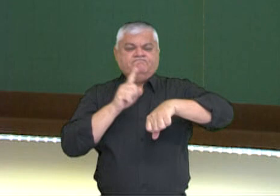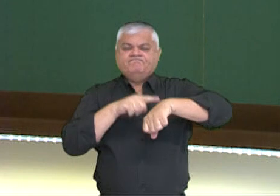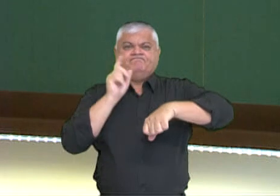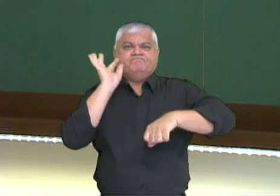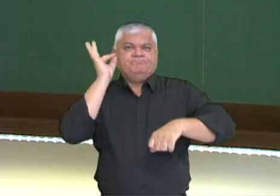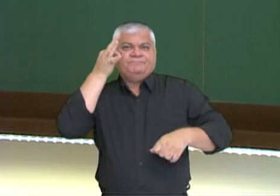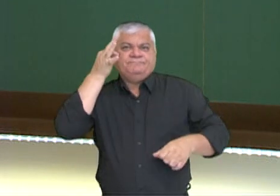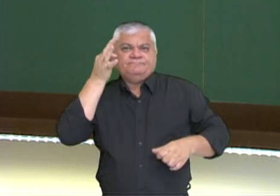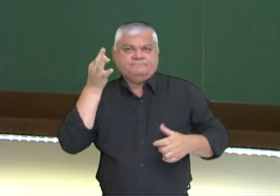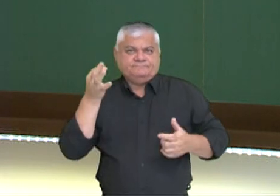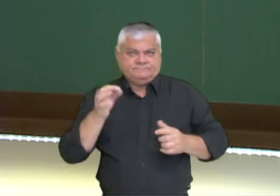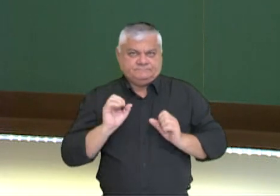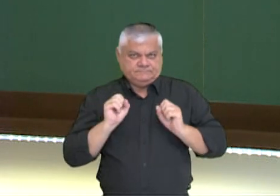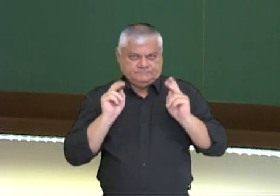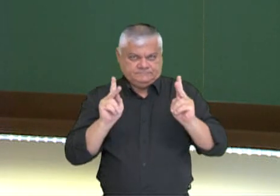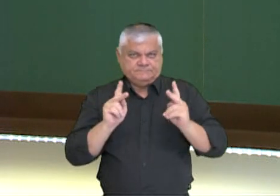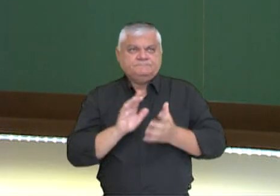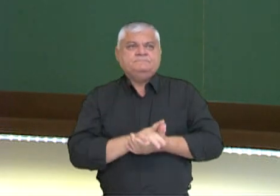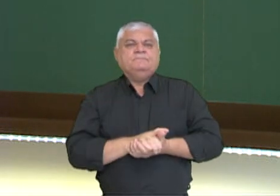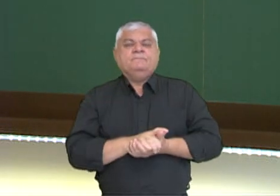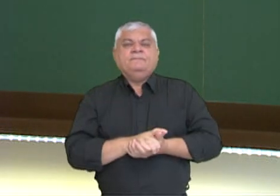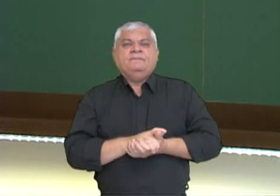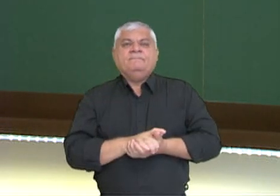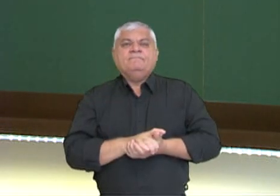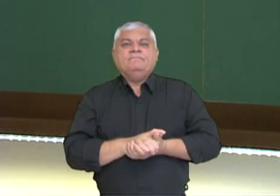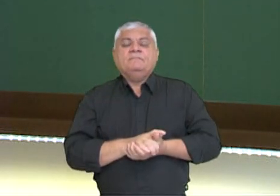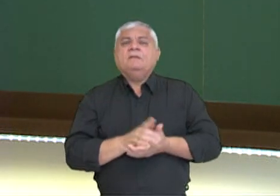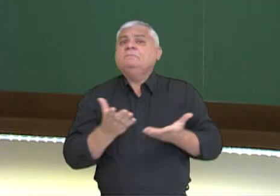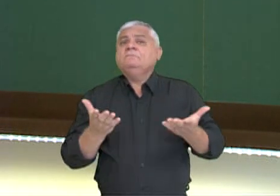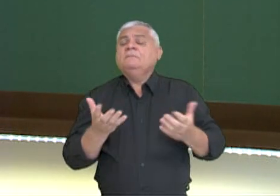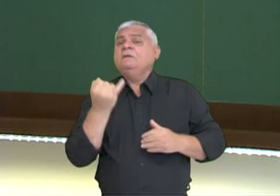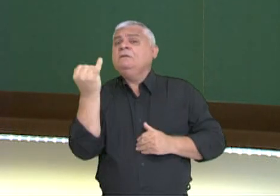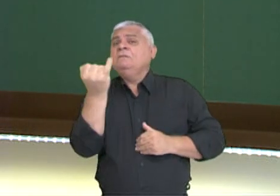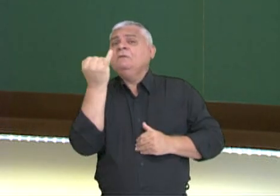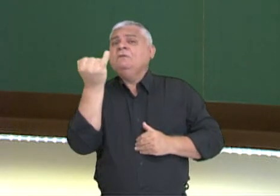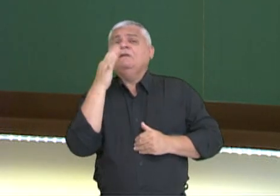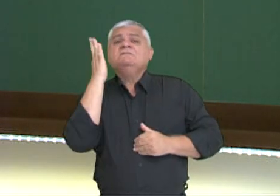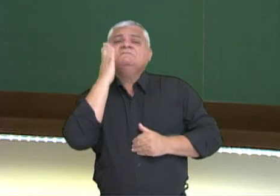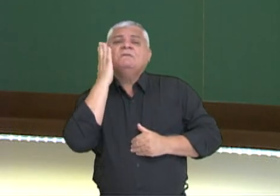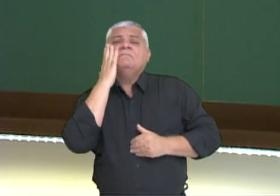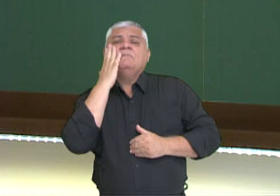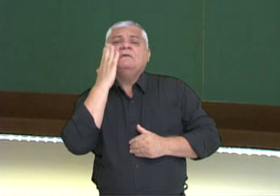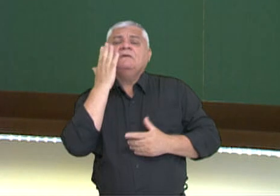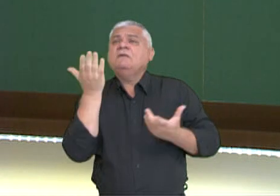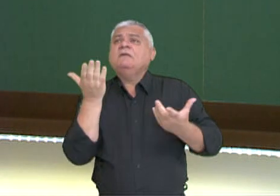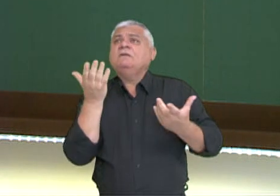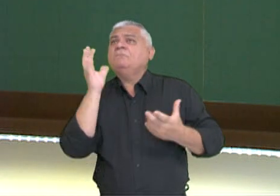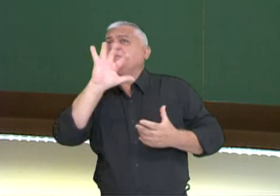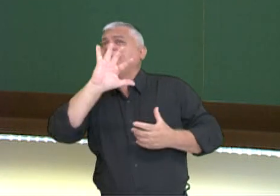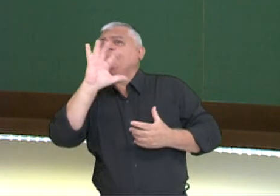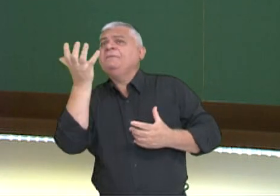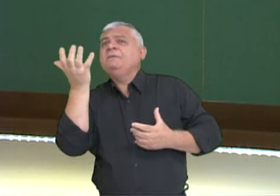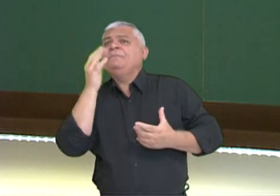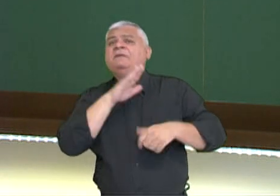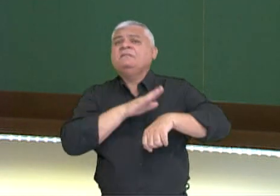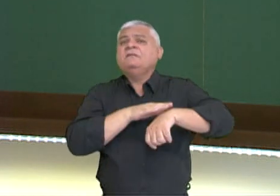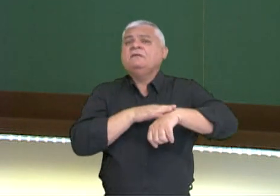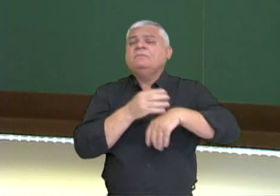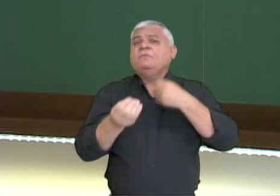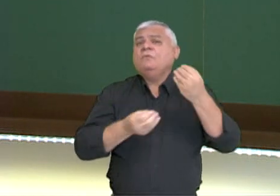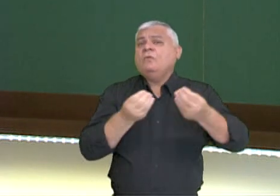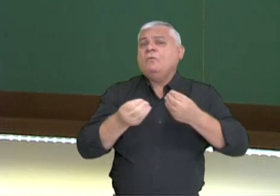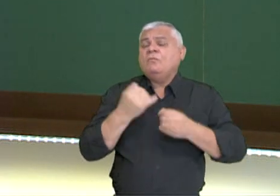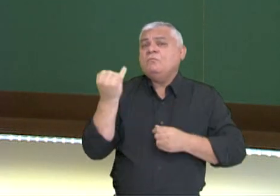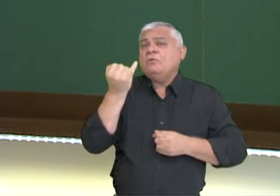momentânea daquela característica. E aí, qual é a importância da previsão do tempo? Para várias atividades, nós